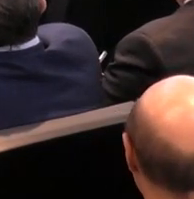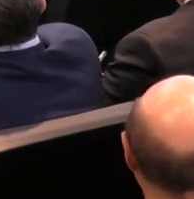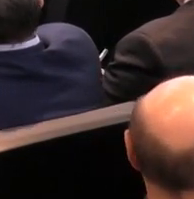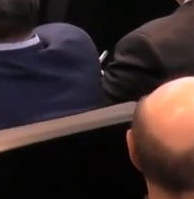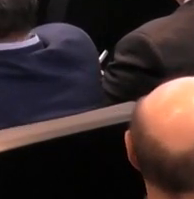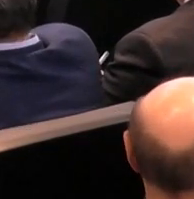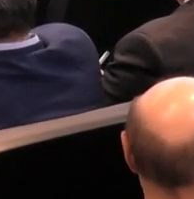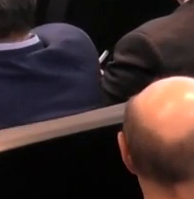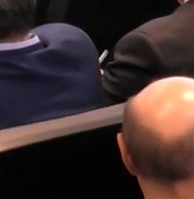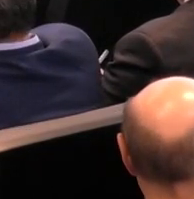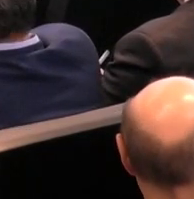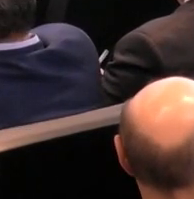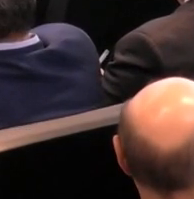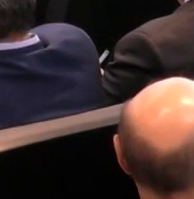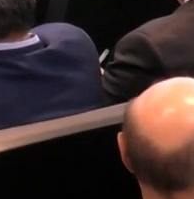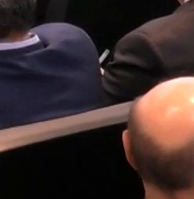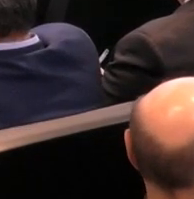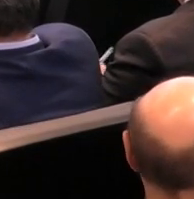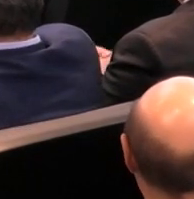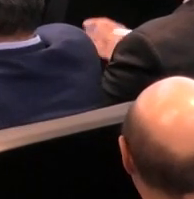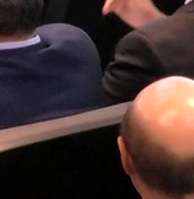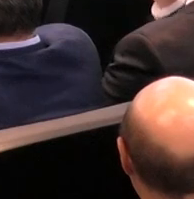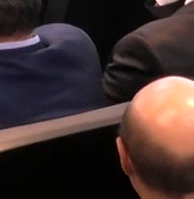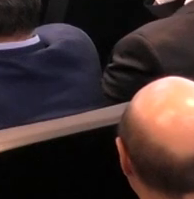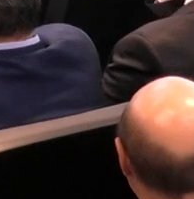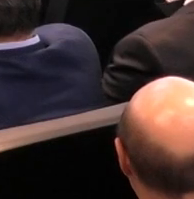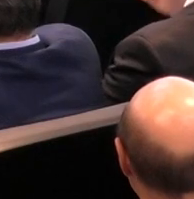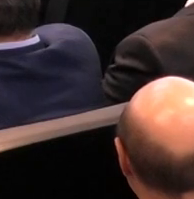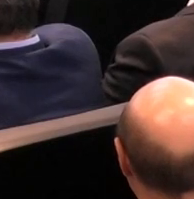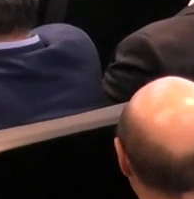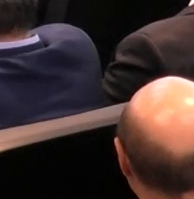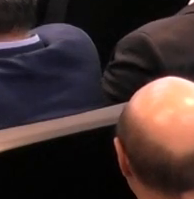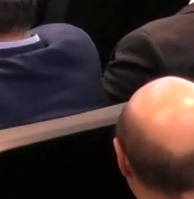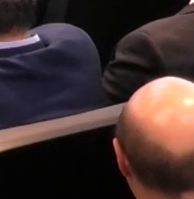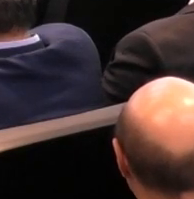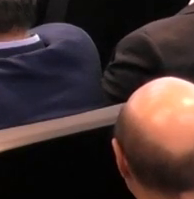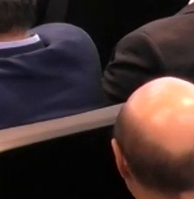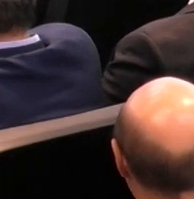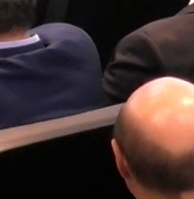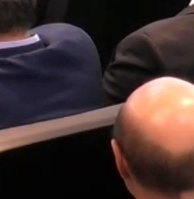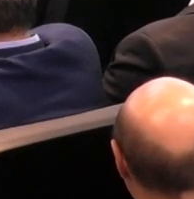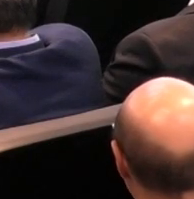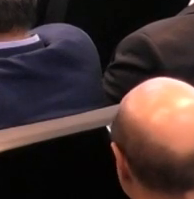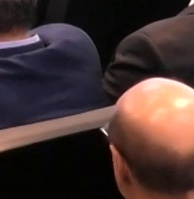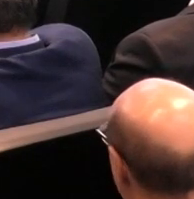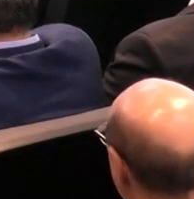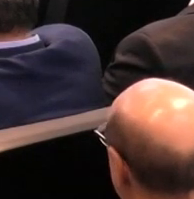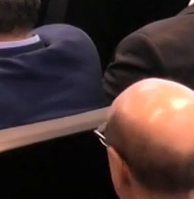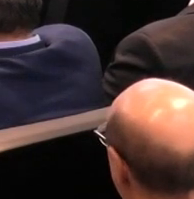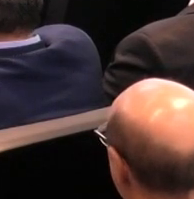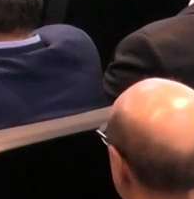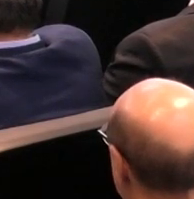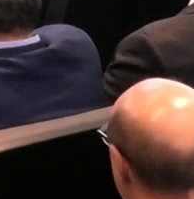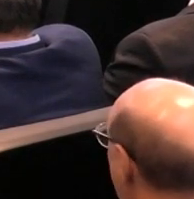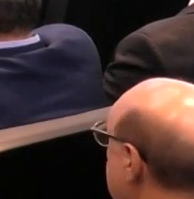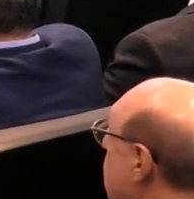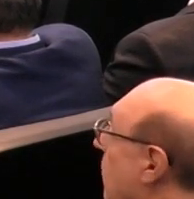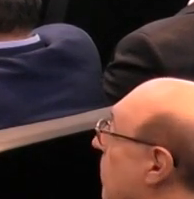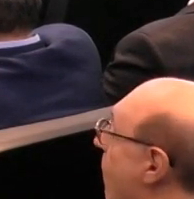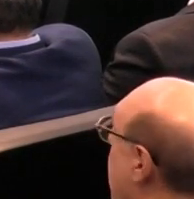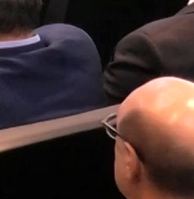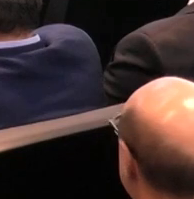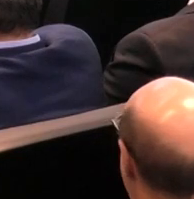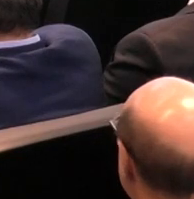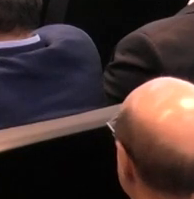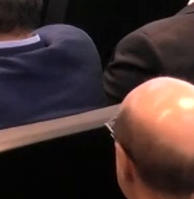presença do nosso querido Nelson Rocha né secretário de estado da fazenda que foi também planejamento e